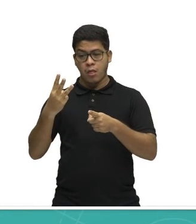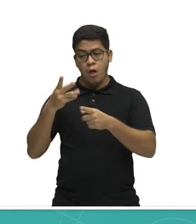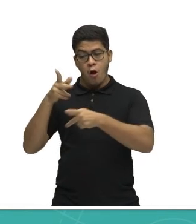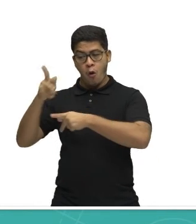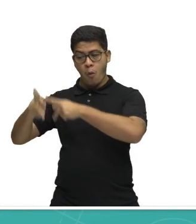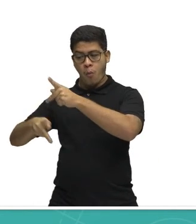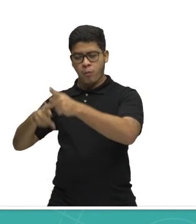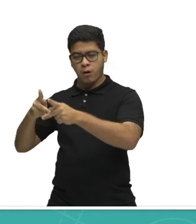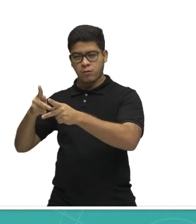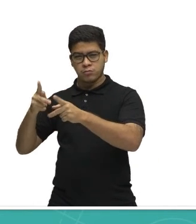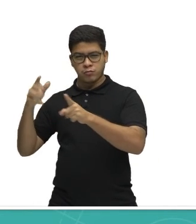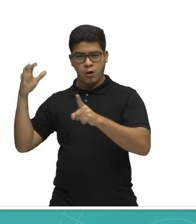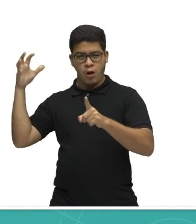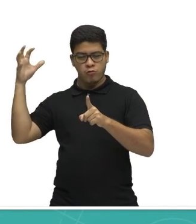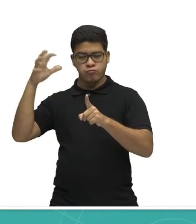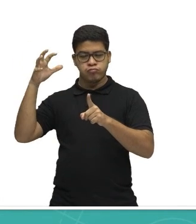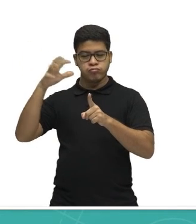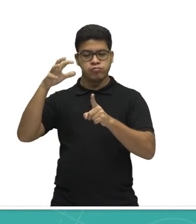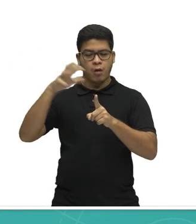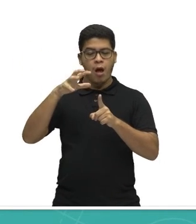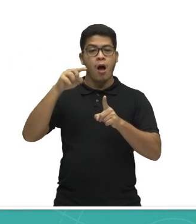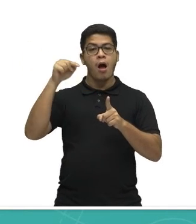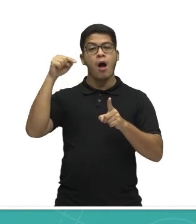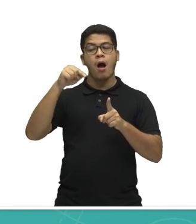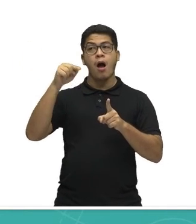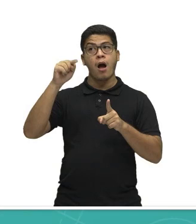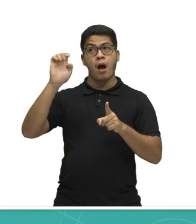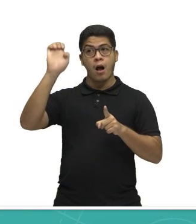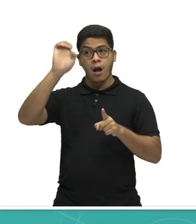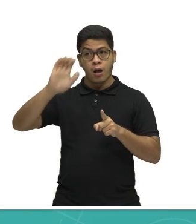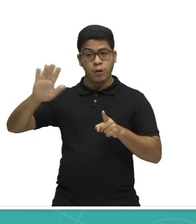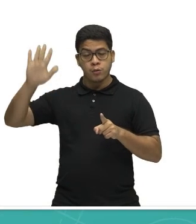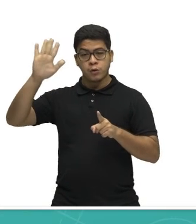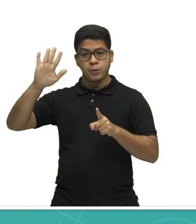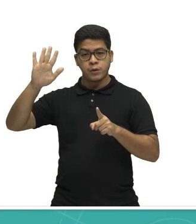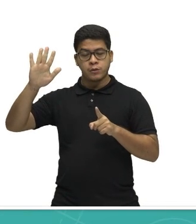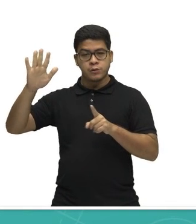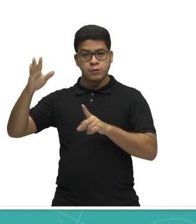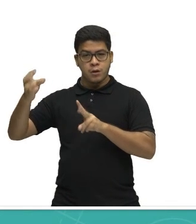não é isso? Os indígenas e os africanos. Então,